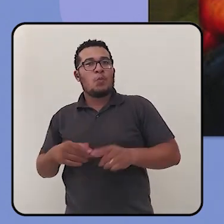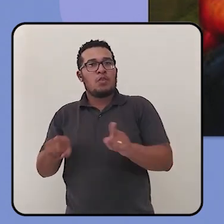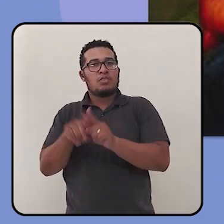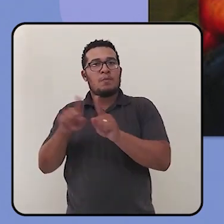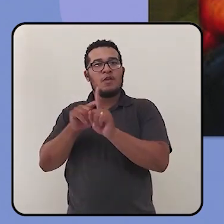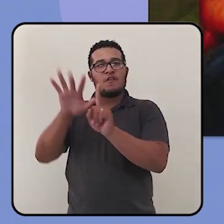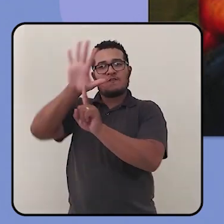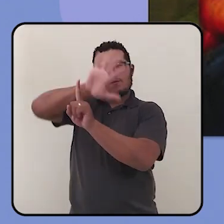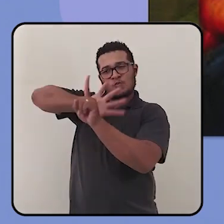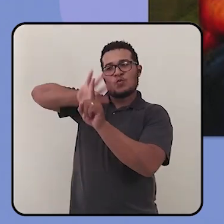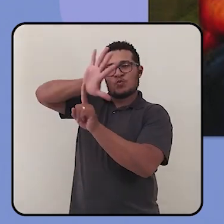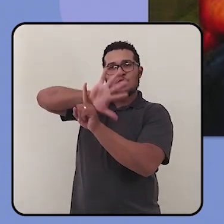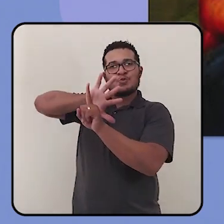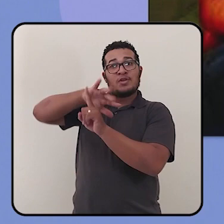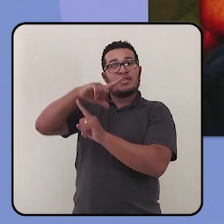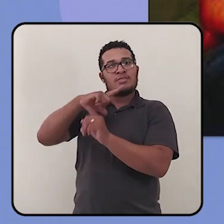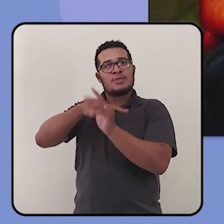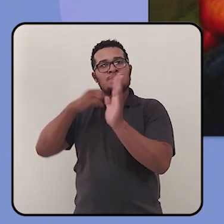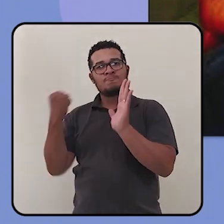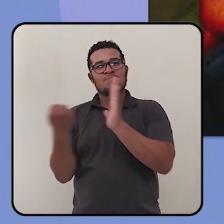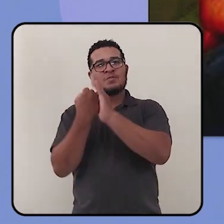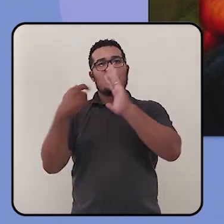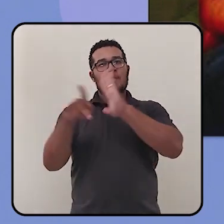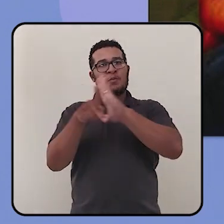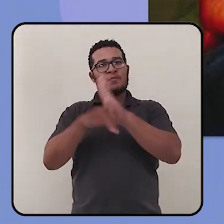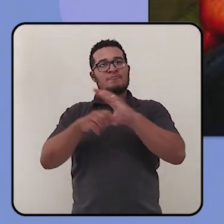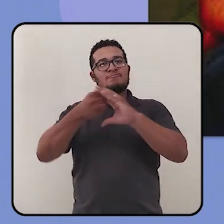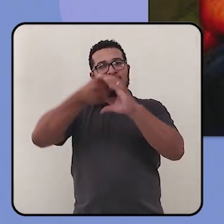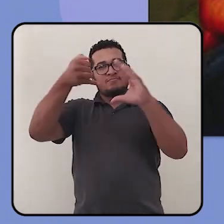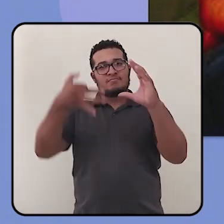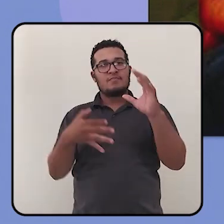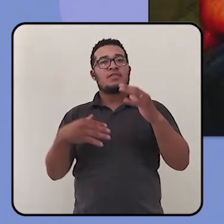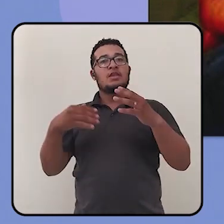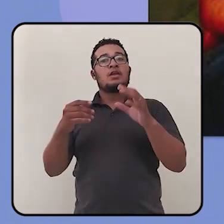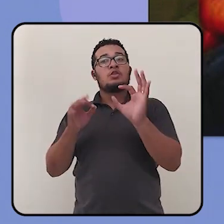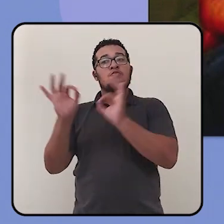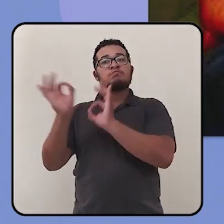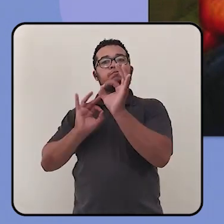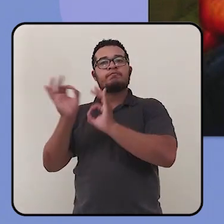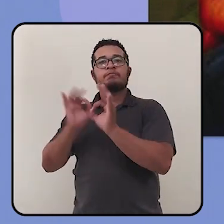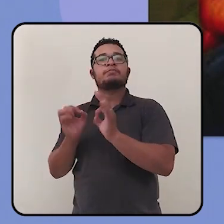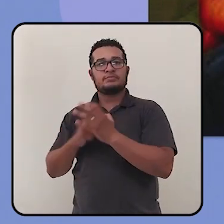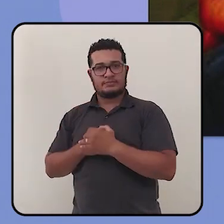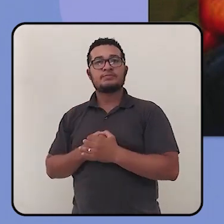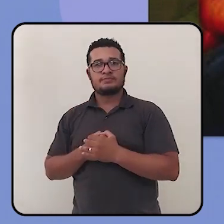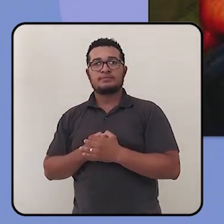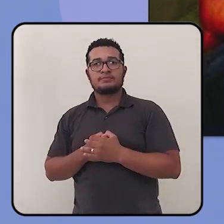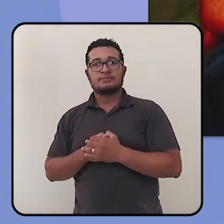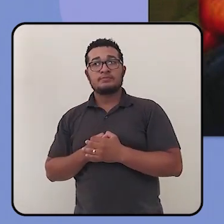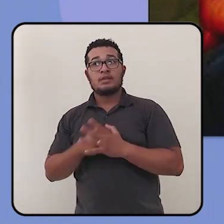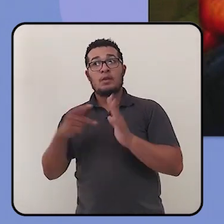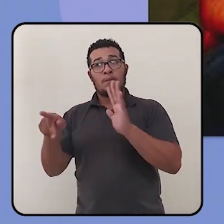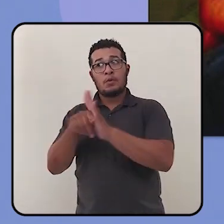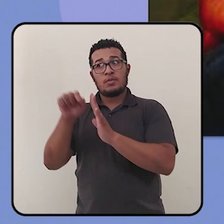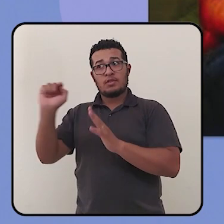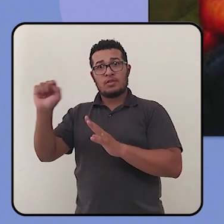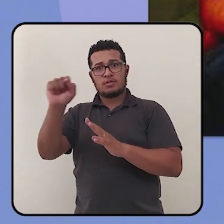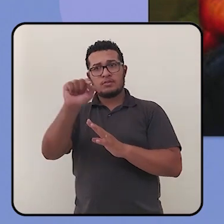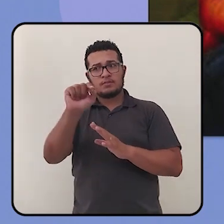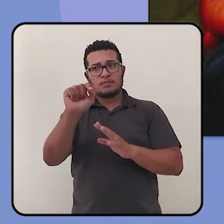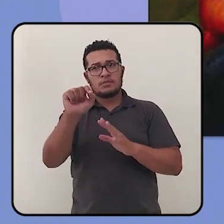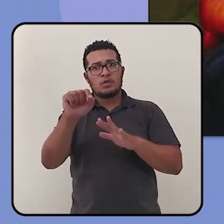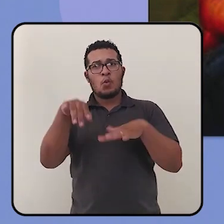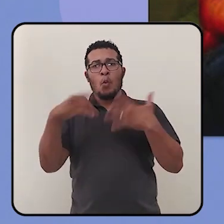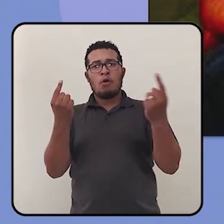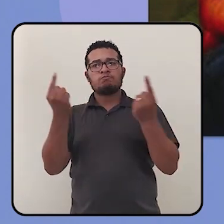imagem ao fundo ou seja temos traços marcantes característicos da obra renascentista então desses dessas obras qual